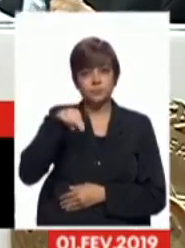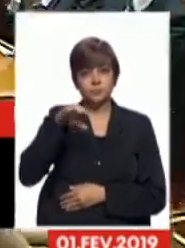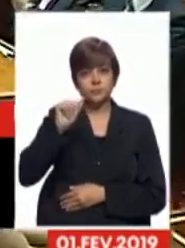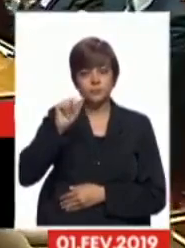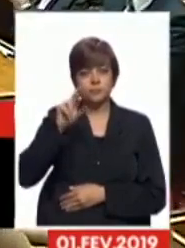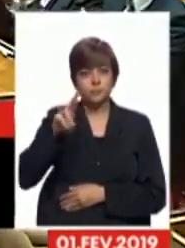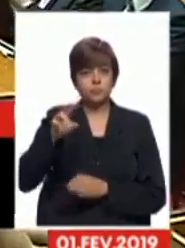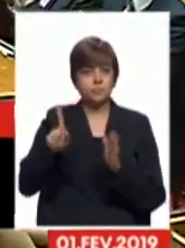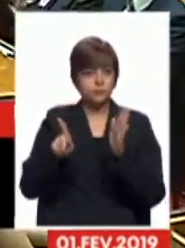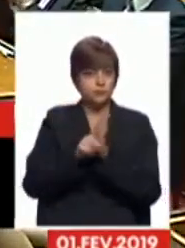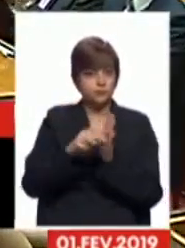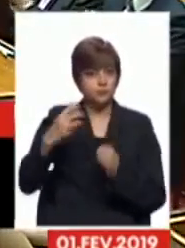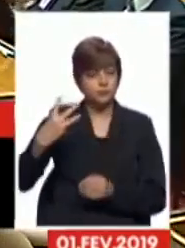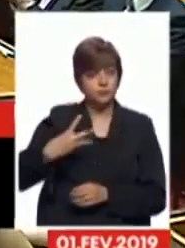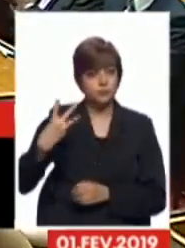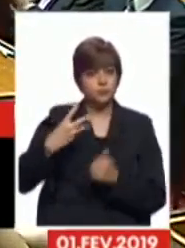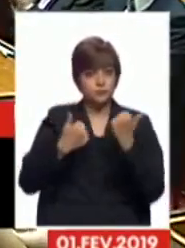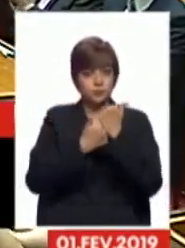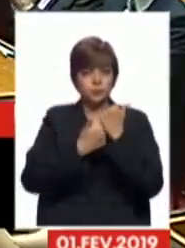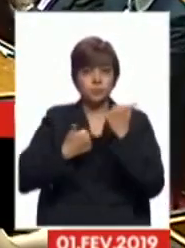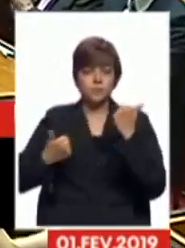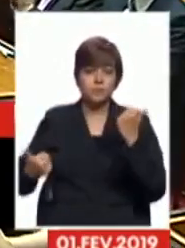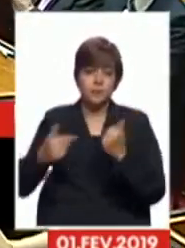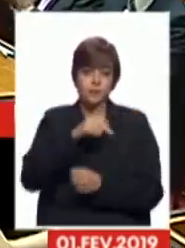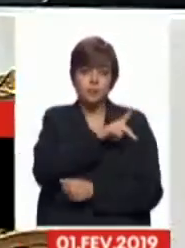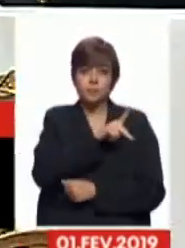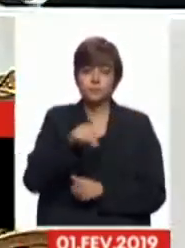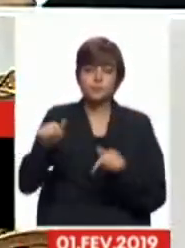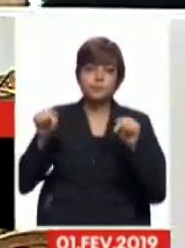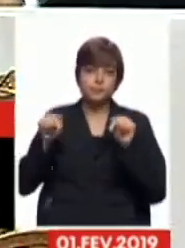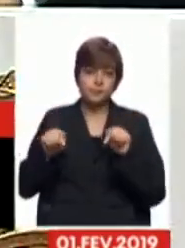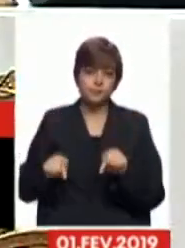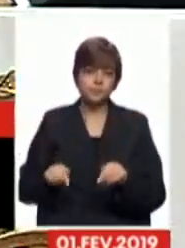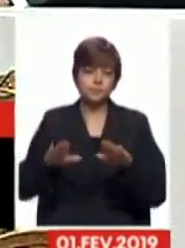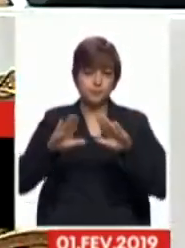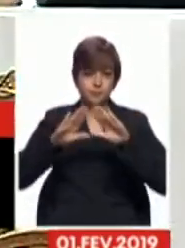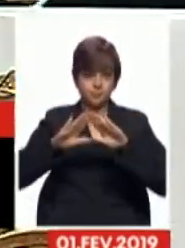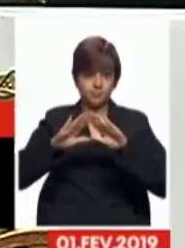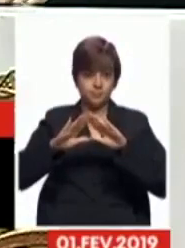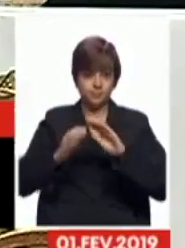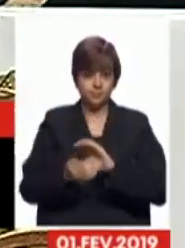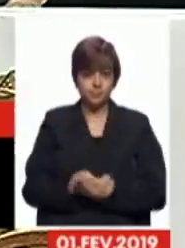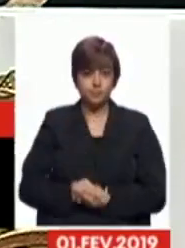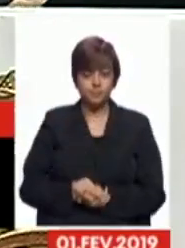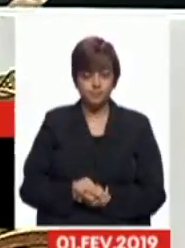terceiro vice-presidente da Assembleia Legislativa de Minas Gerais.